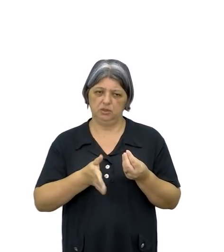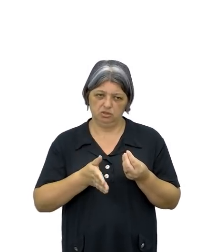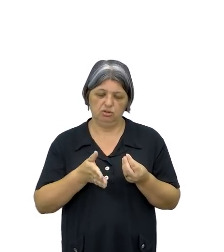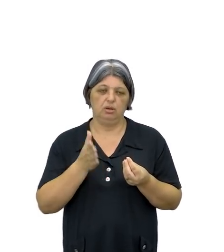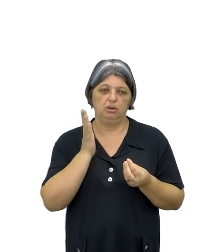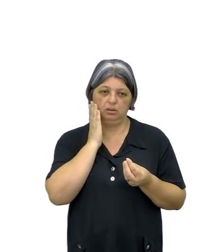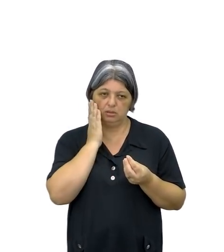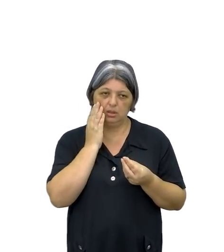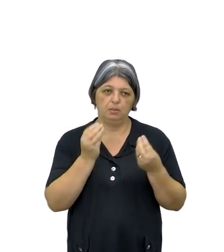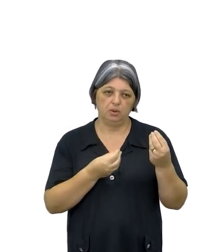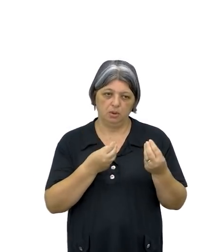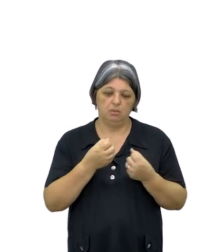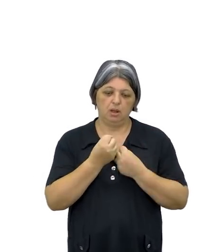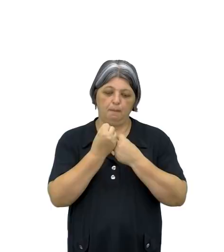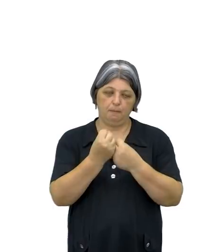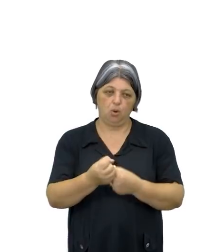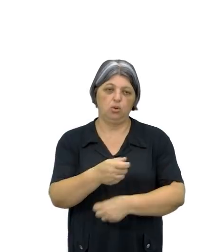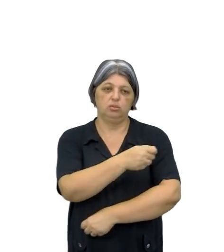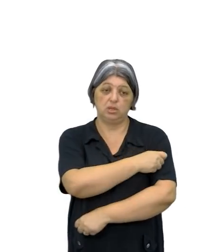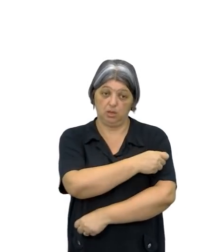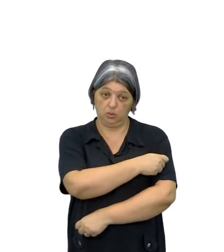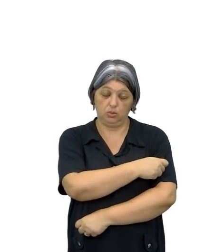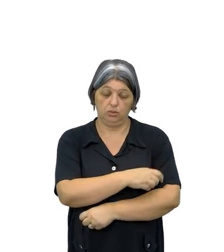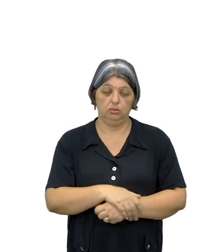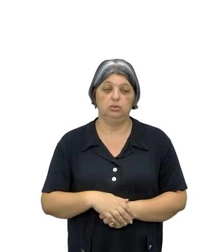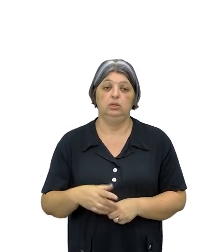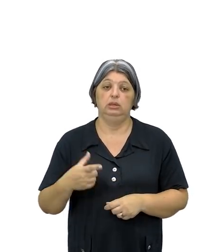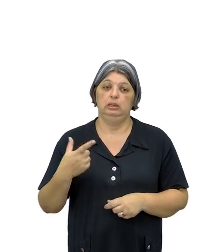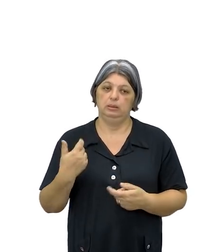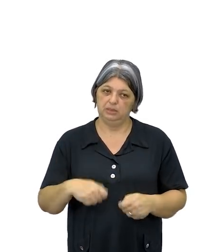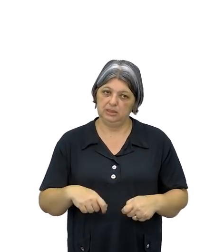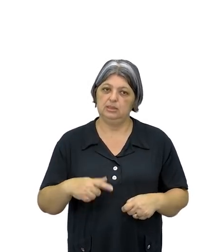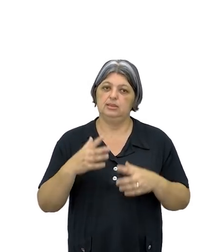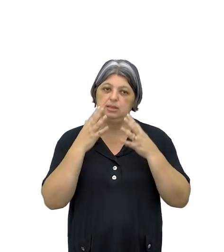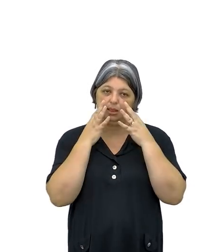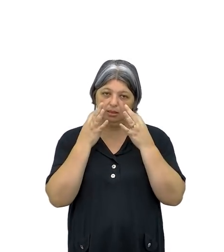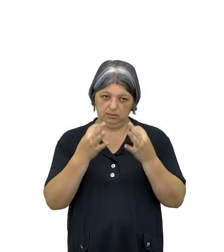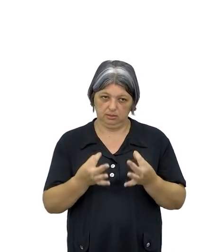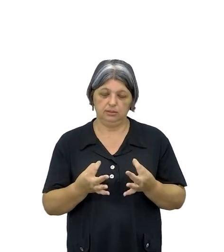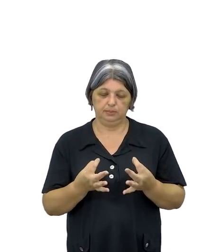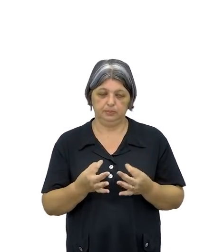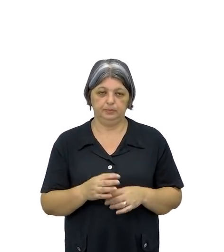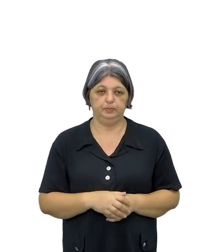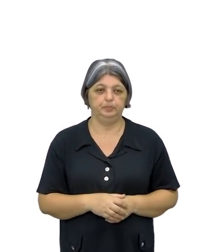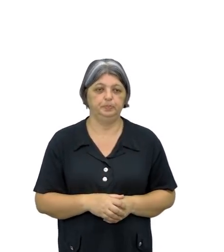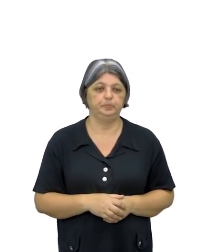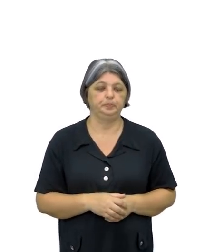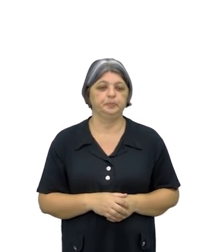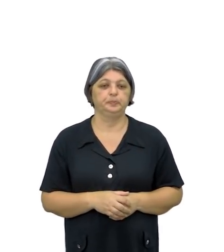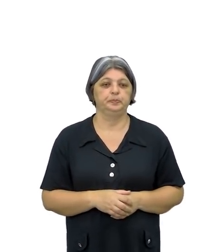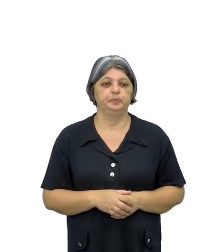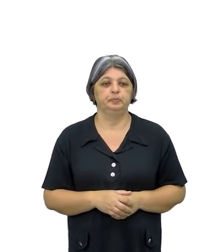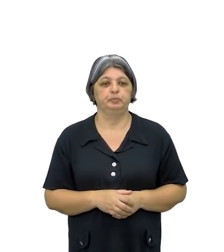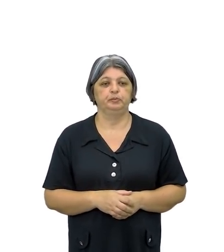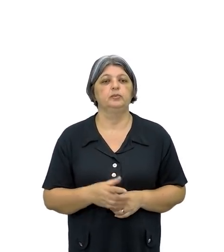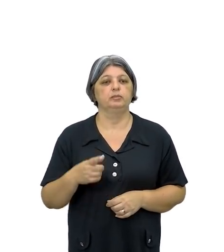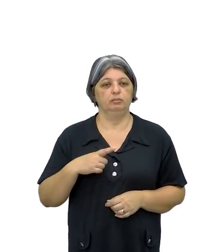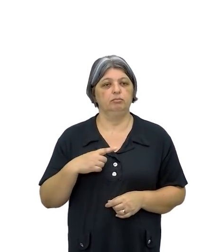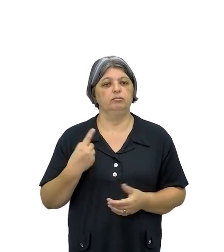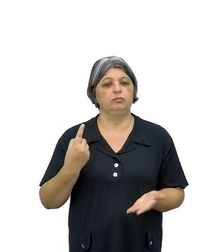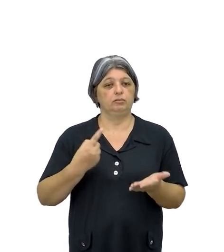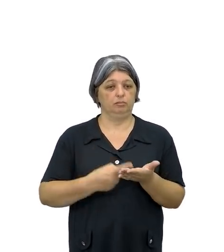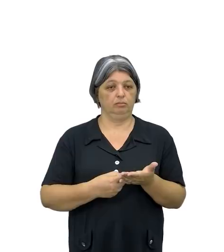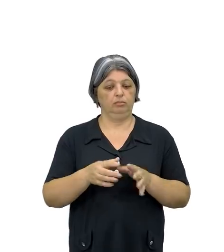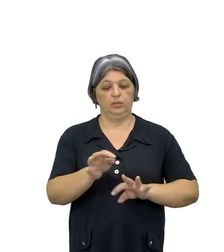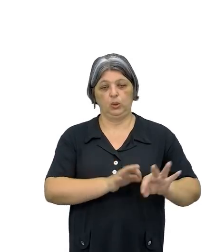né, os estudantes, né, vocês tomam alguns cuidados, a gente toma alguns cuidados, e a gente reafirma que organizar a